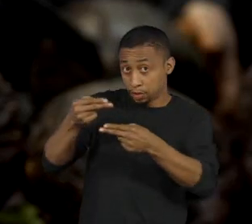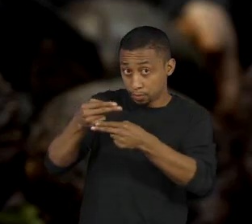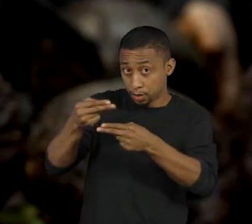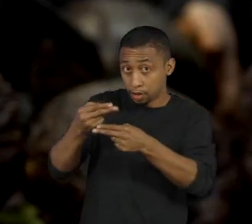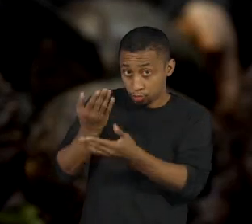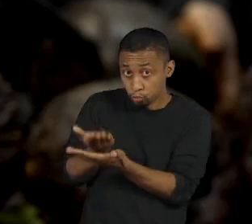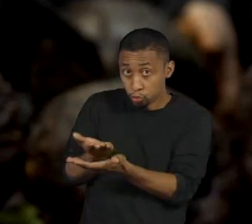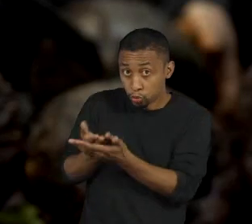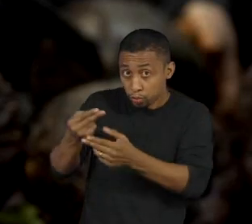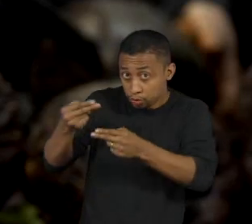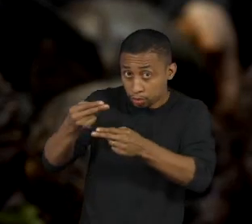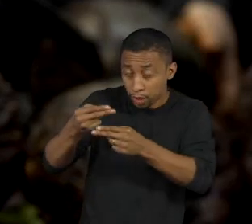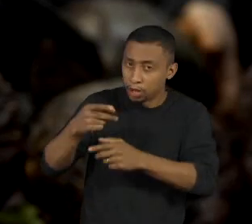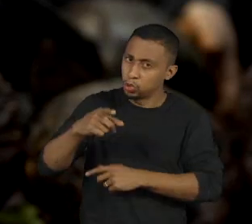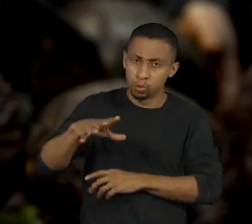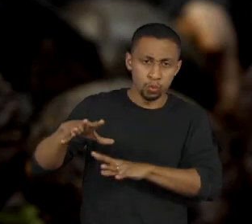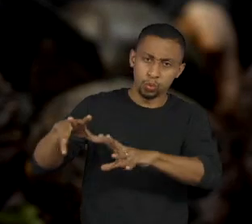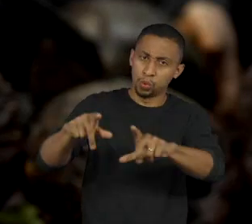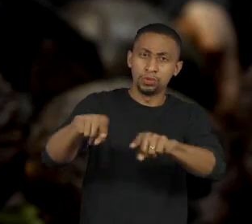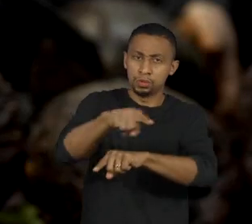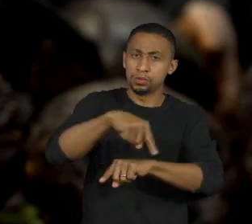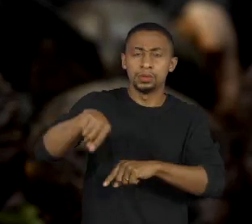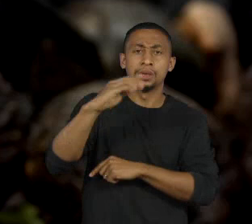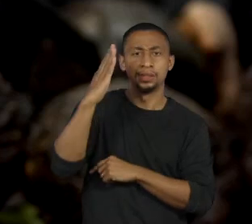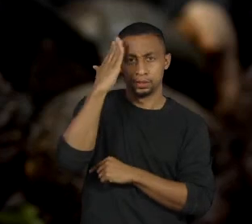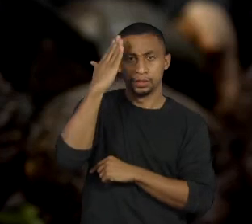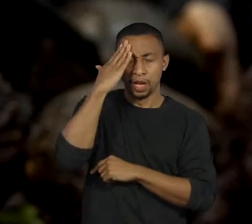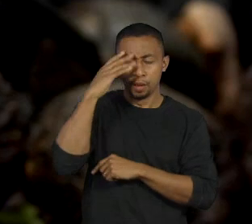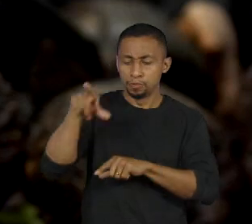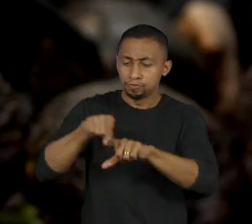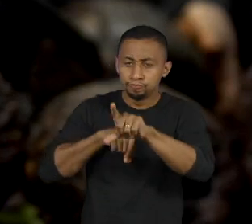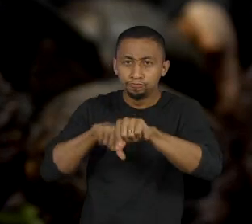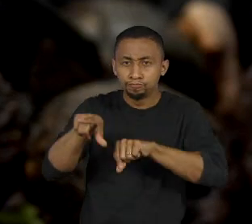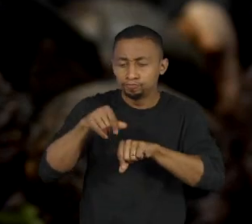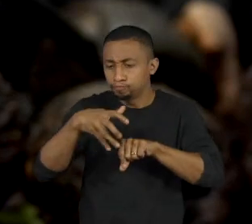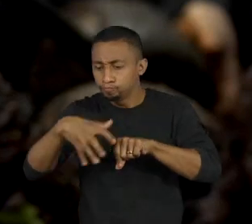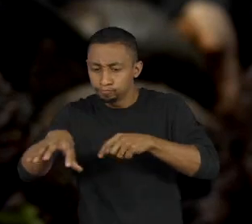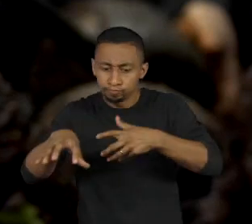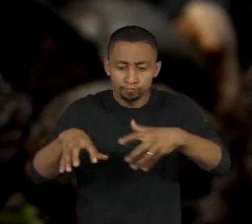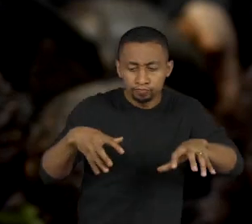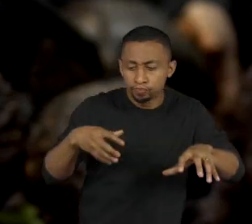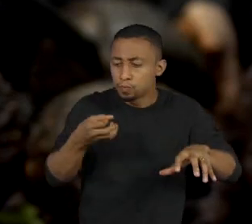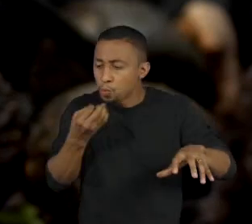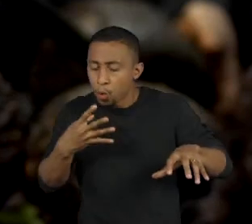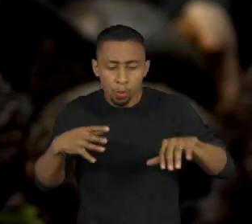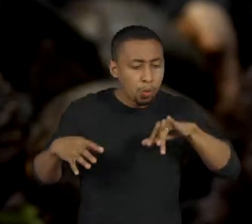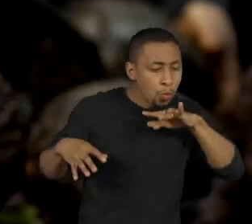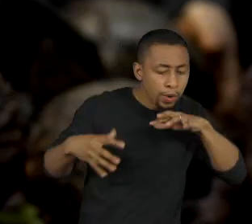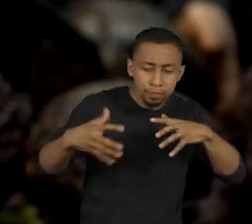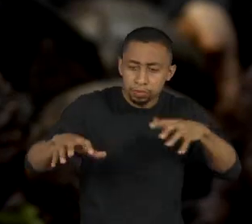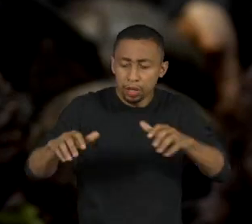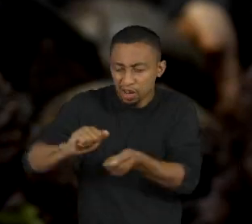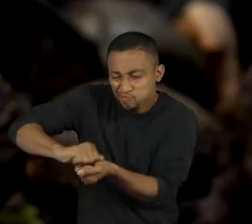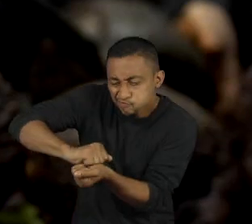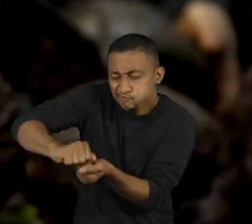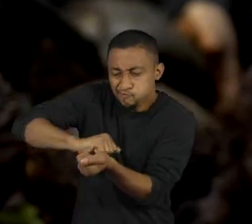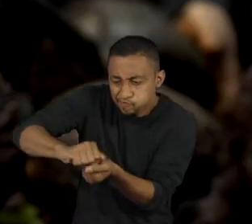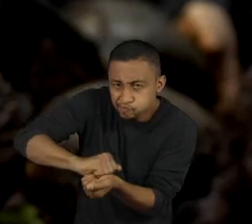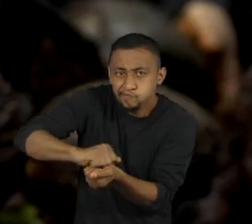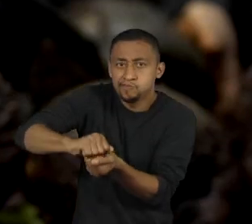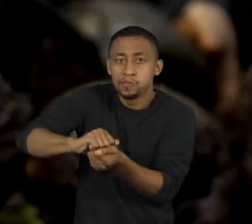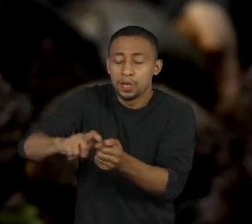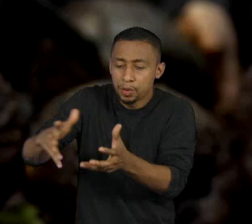extrativistas sabem fazer isso, selecionando, secando castanha, lavando. Então